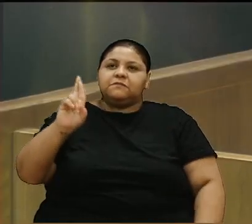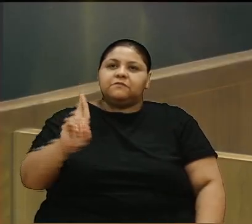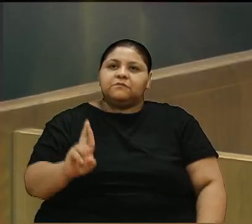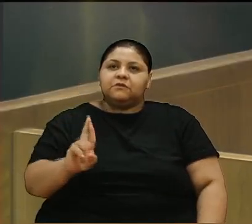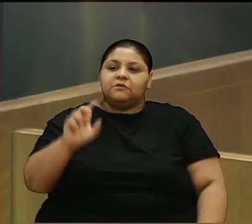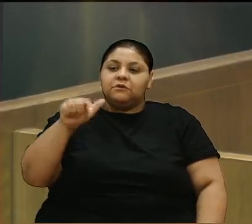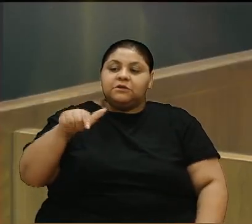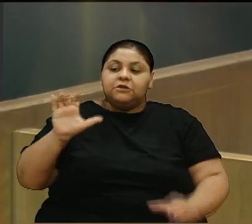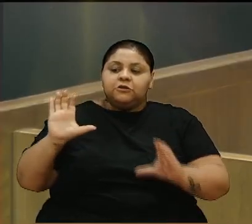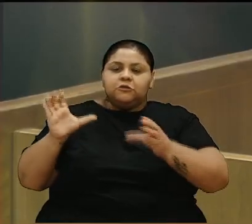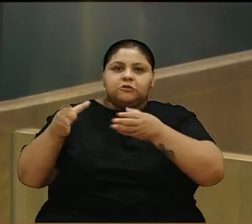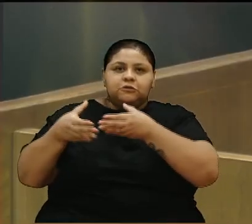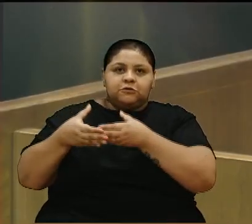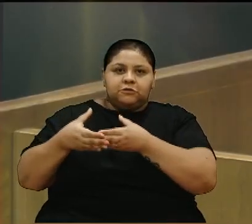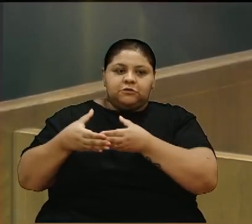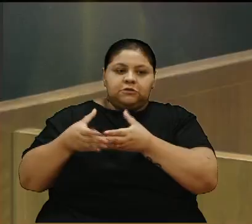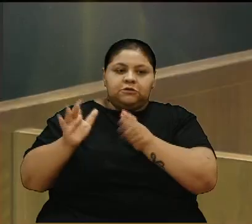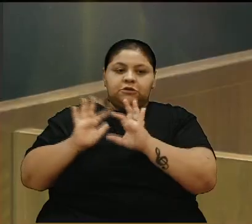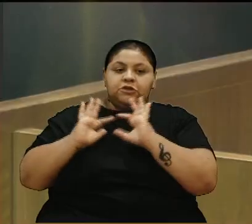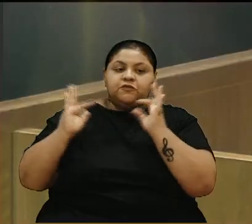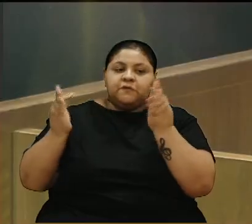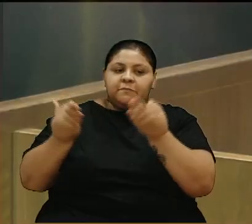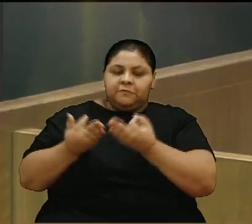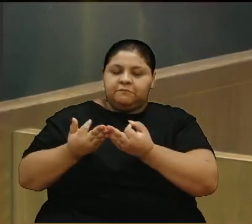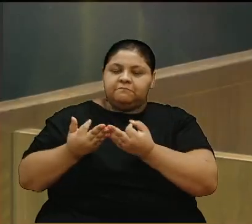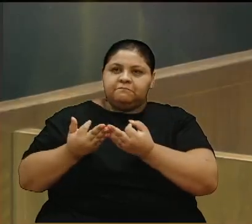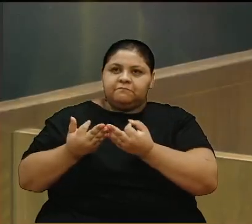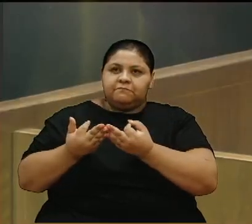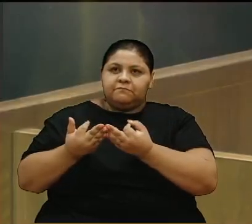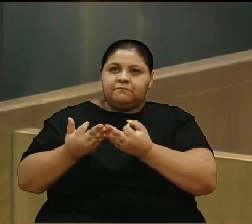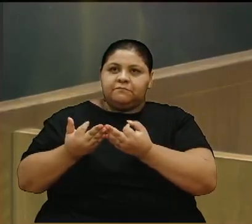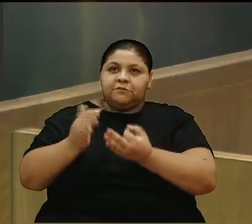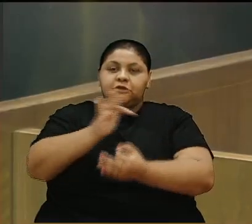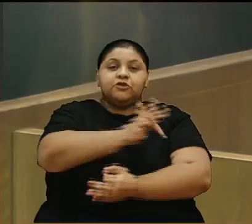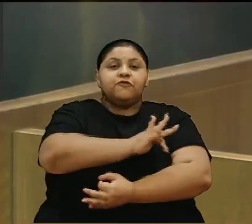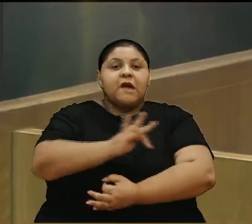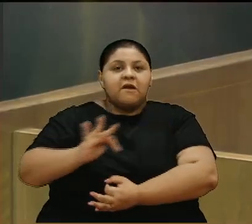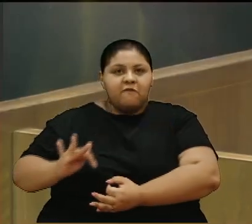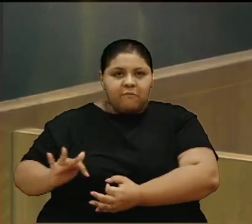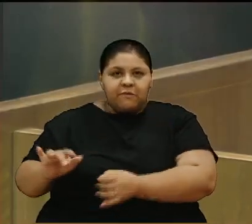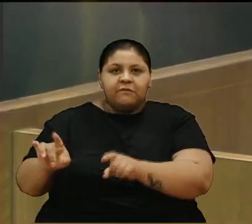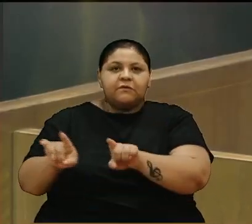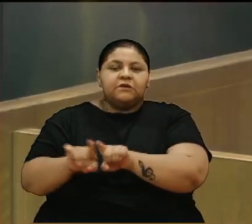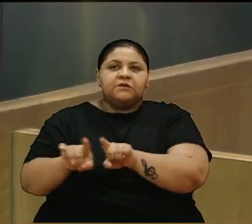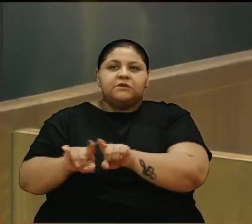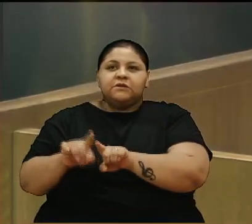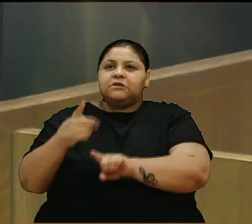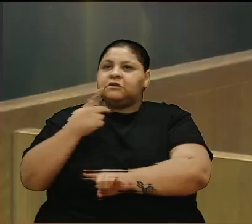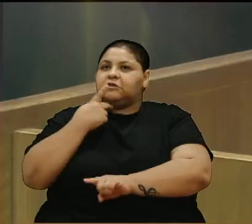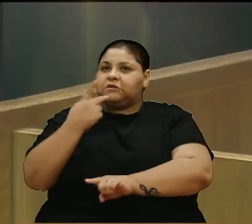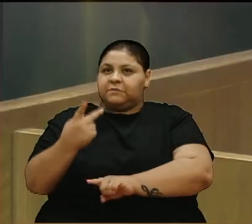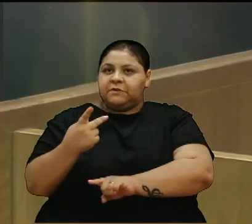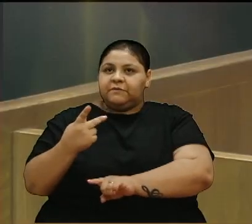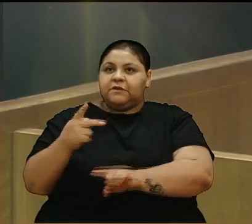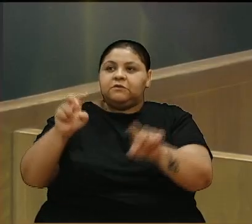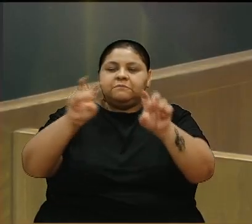deste grupo, né, de famílias, de Farroupilha, também para falar sobre essa